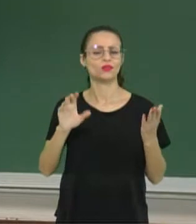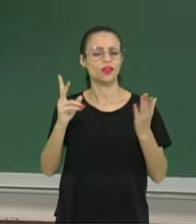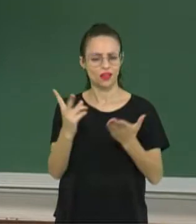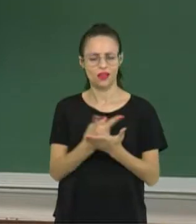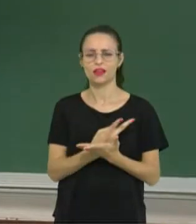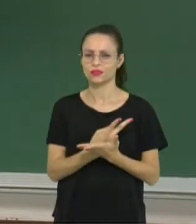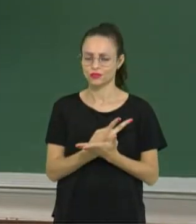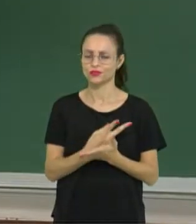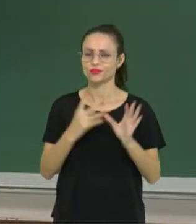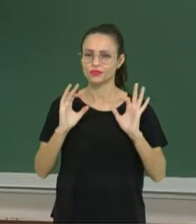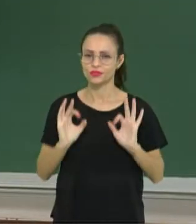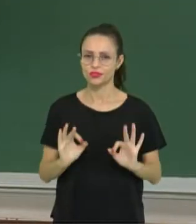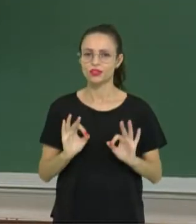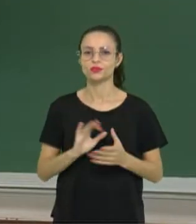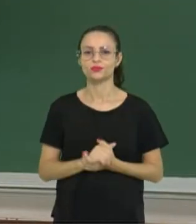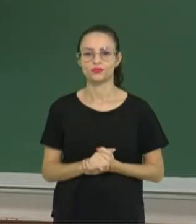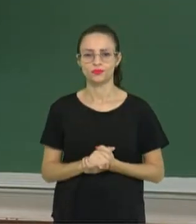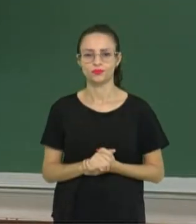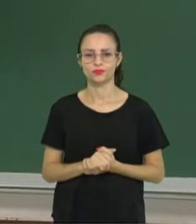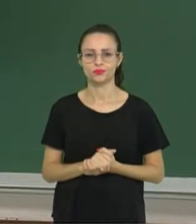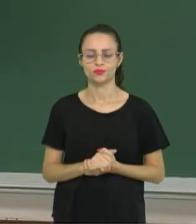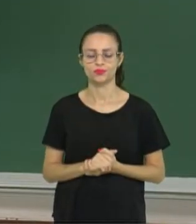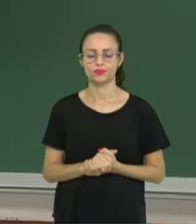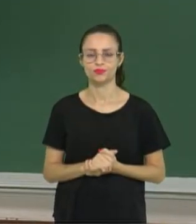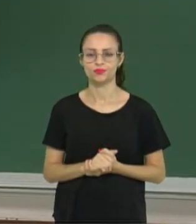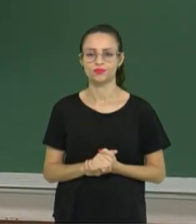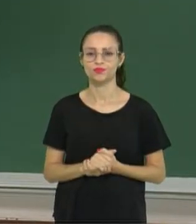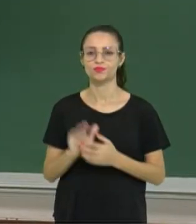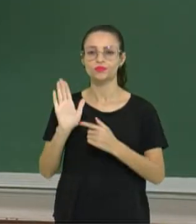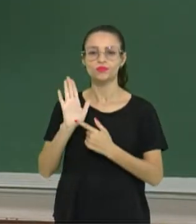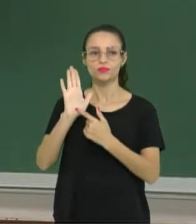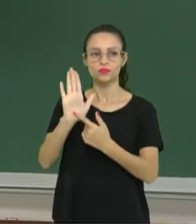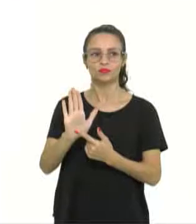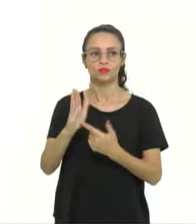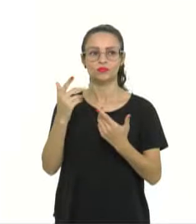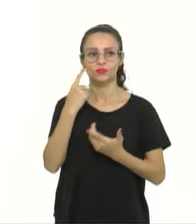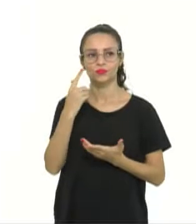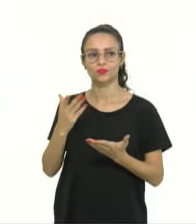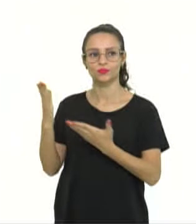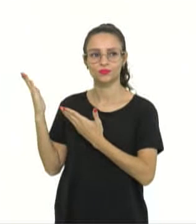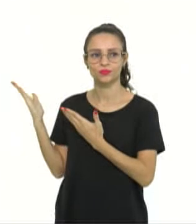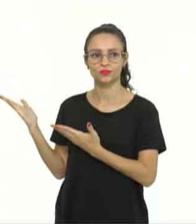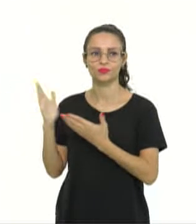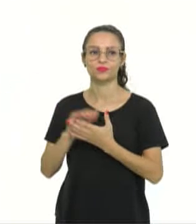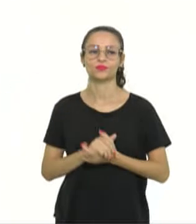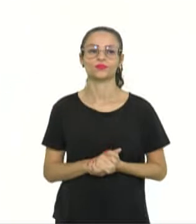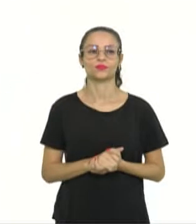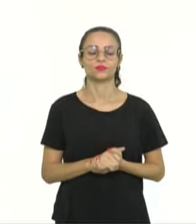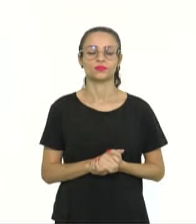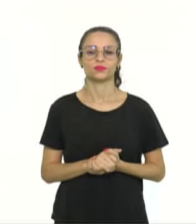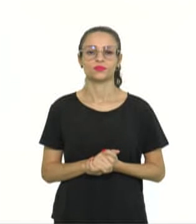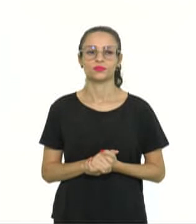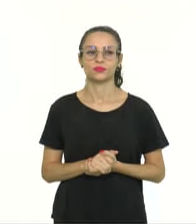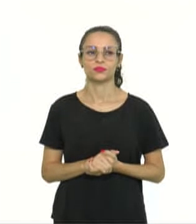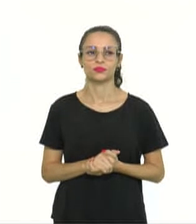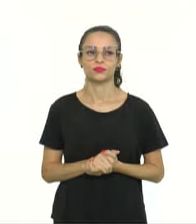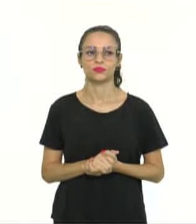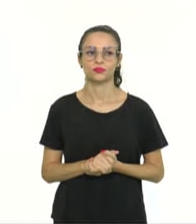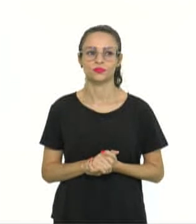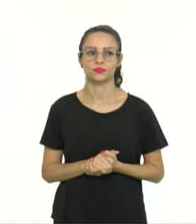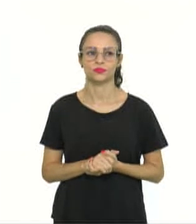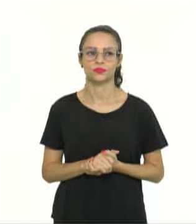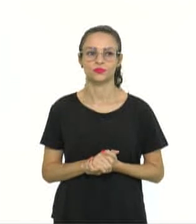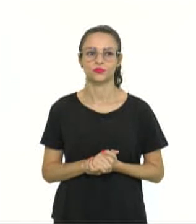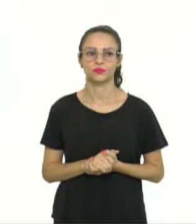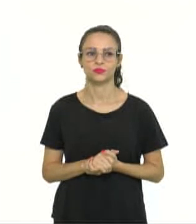incorreto, certo? Dentro do nosso destaque, nós temos hearing impaired, senior citizens and visually impaired.